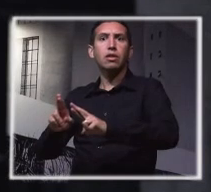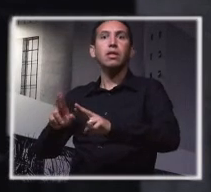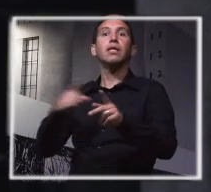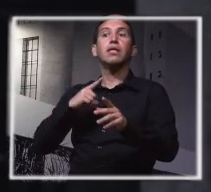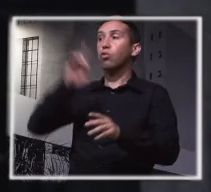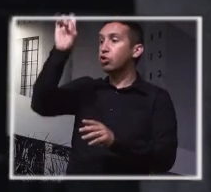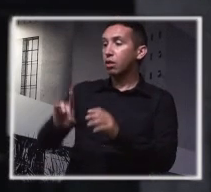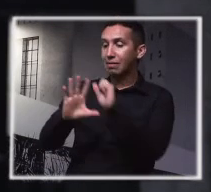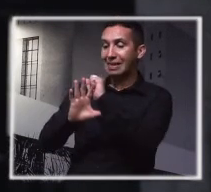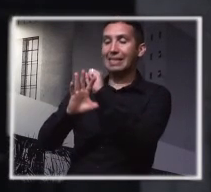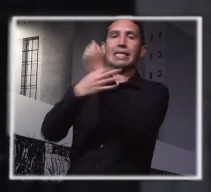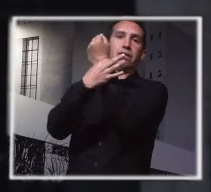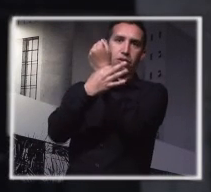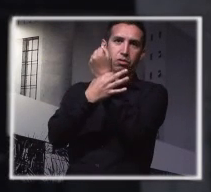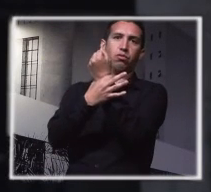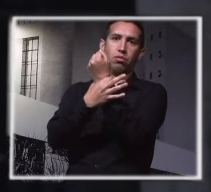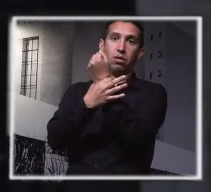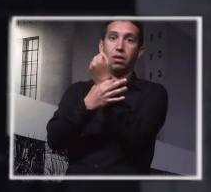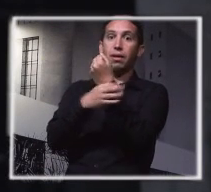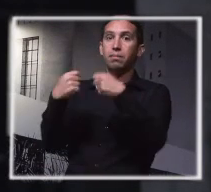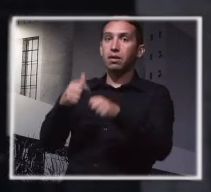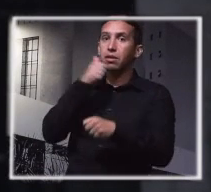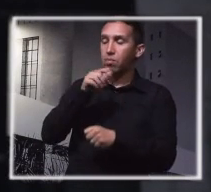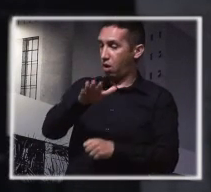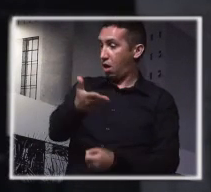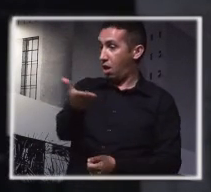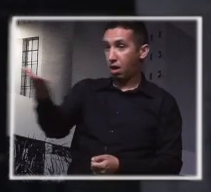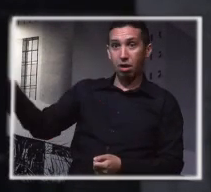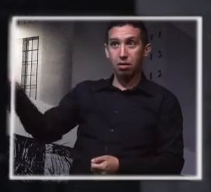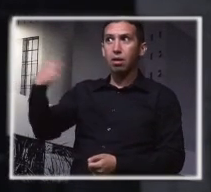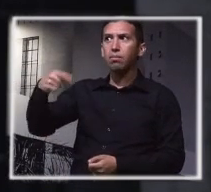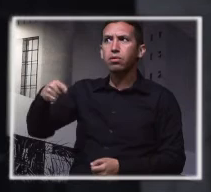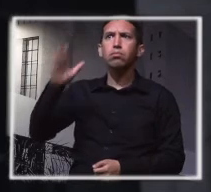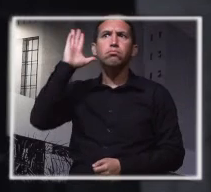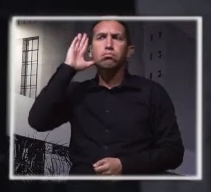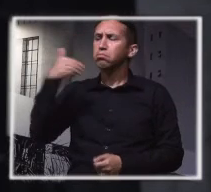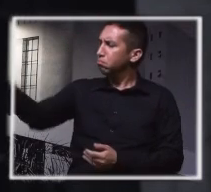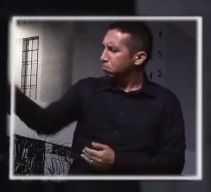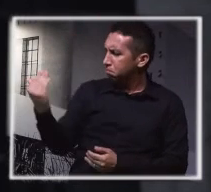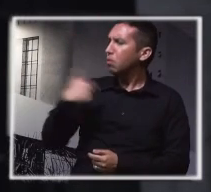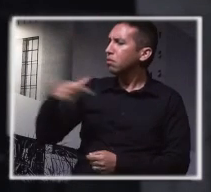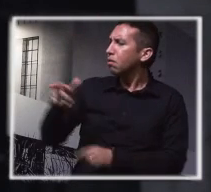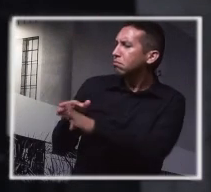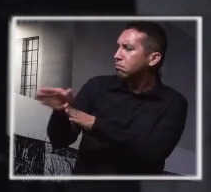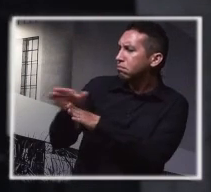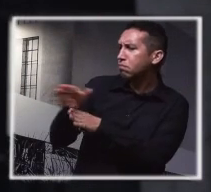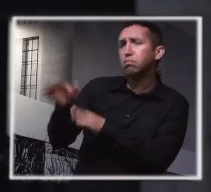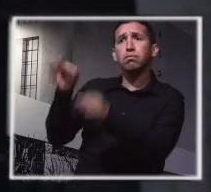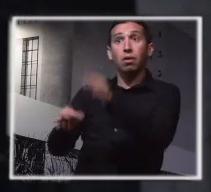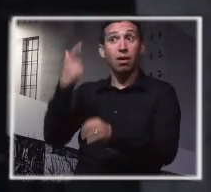direitos. Precisamos que essas mulheres sejam atendidas, escutadas, que tenham orientação